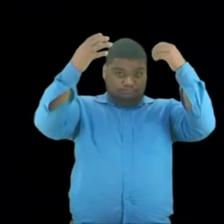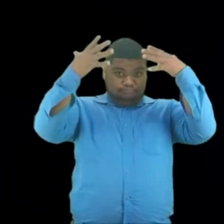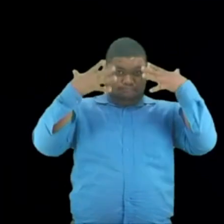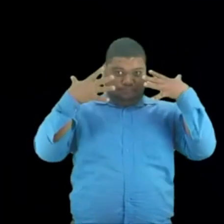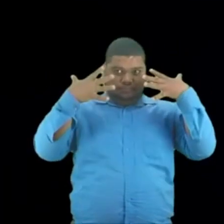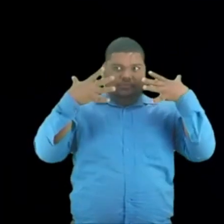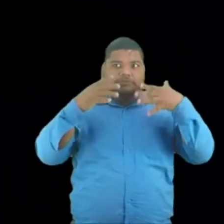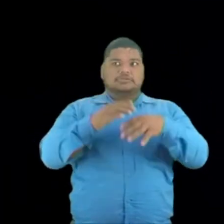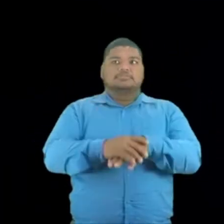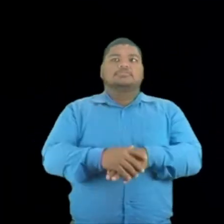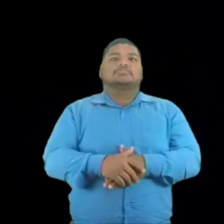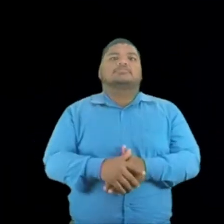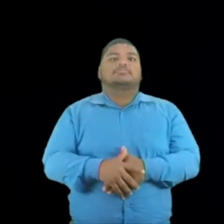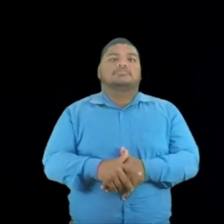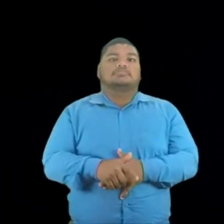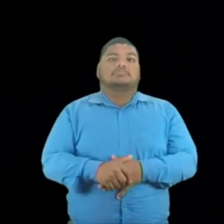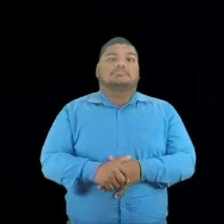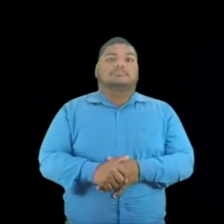Me fale mais sobre isso.